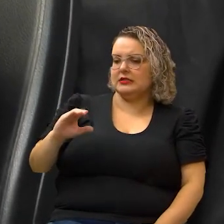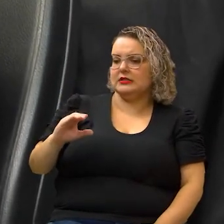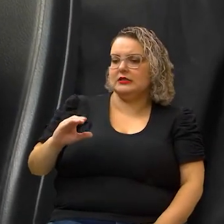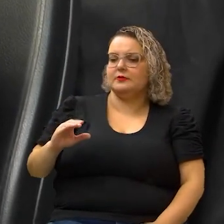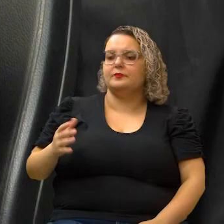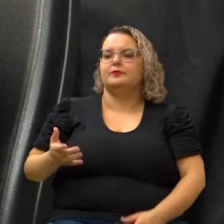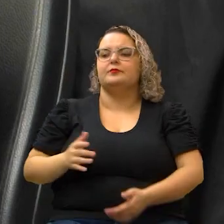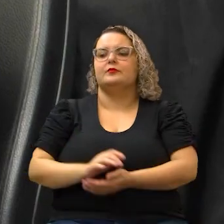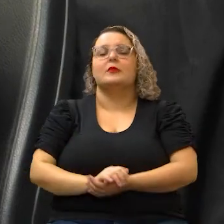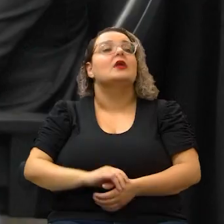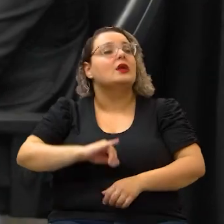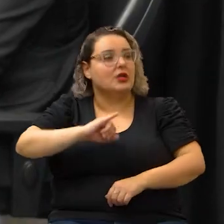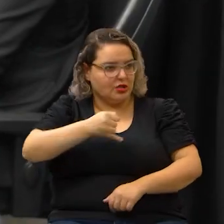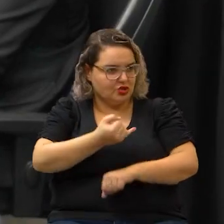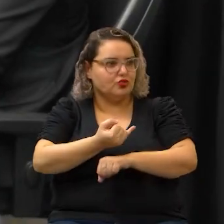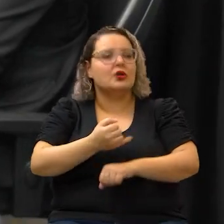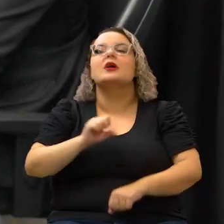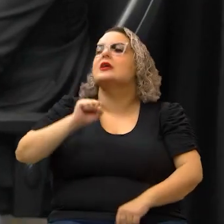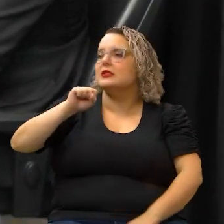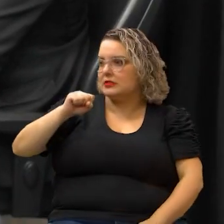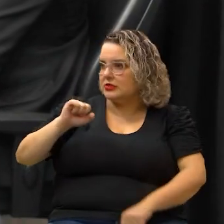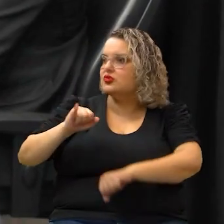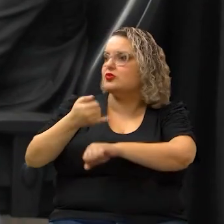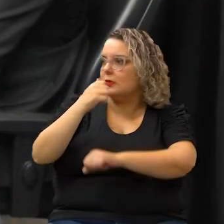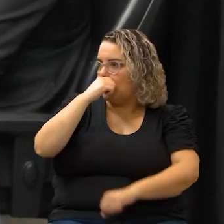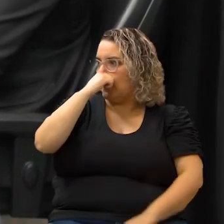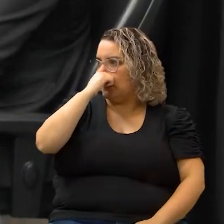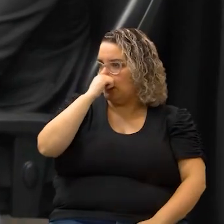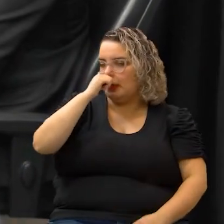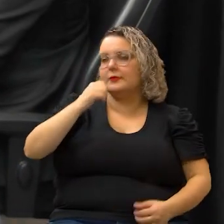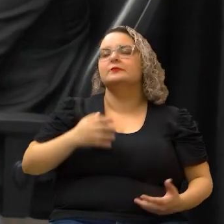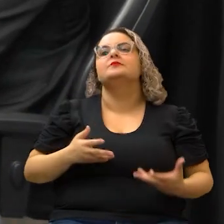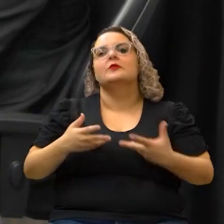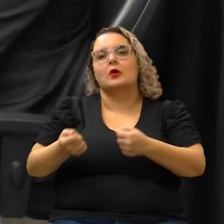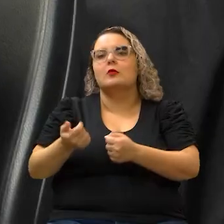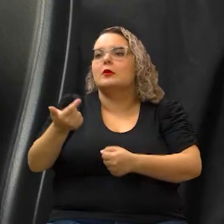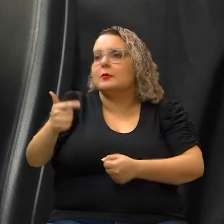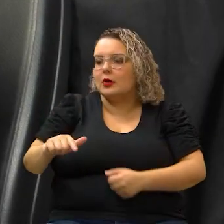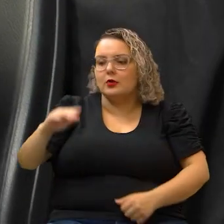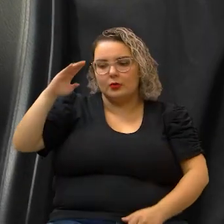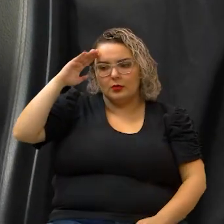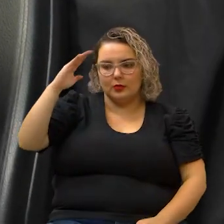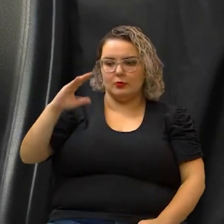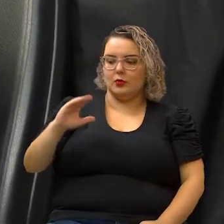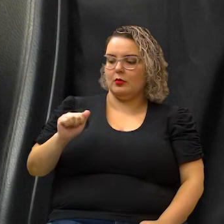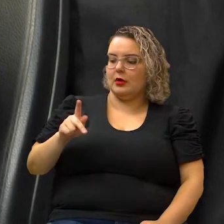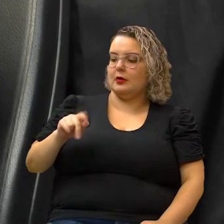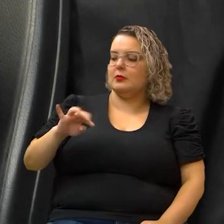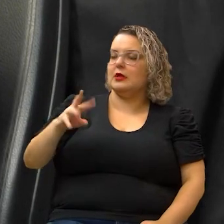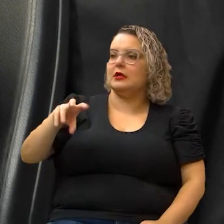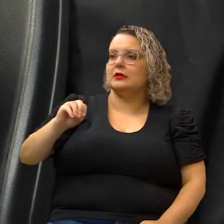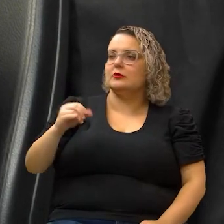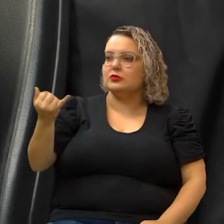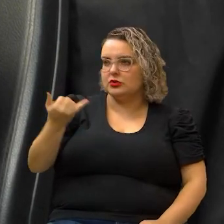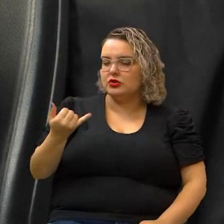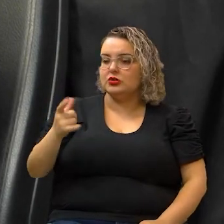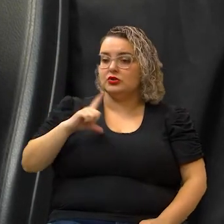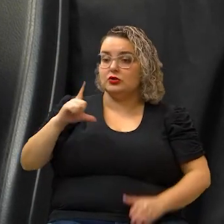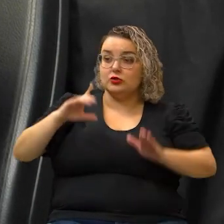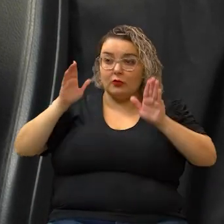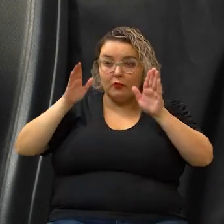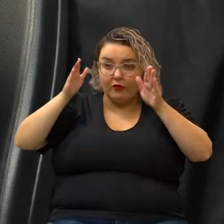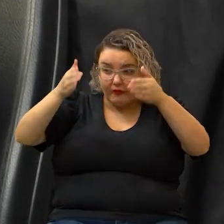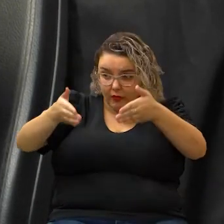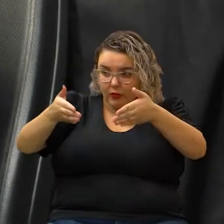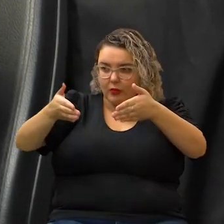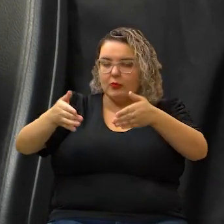de Campanha. Em Jundiaí mesmo. Em Jundiaí mesmo. Fui convidado para ficar no exército, o meu capitão lá, ele dizia que eu tinha muito foco, né? Era